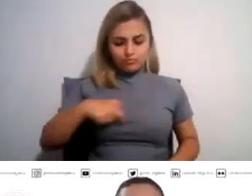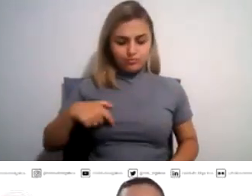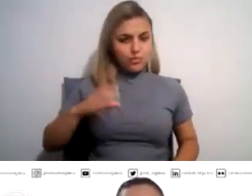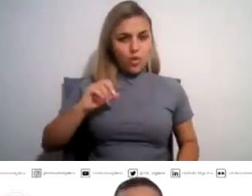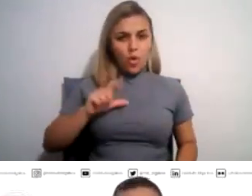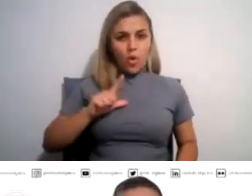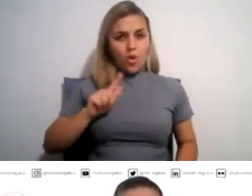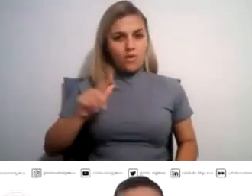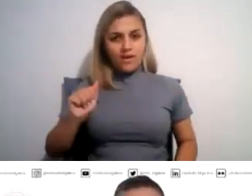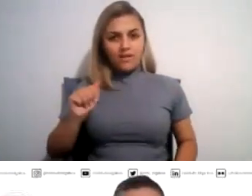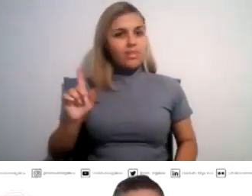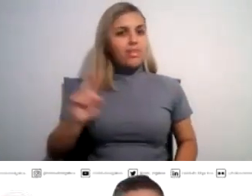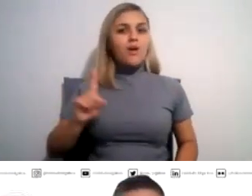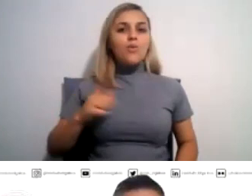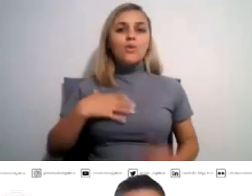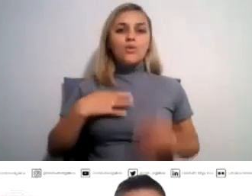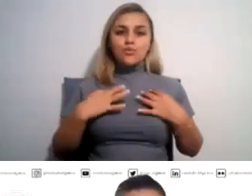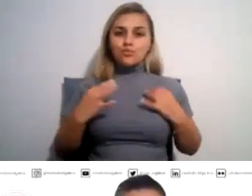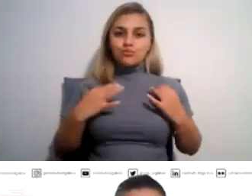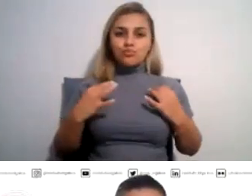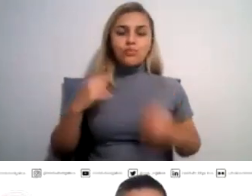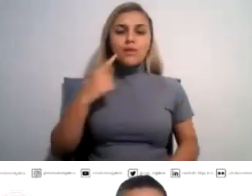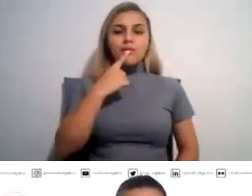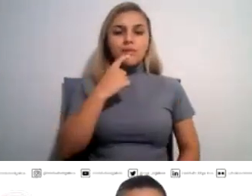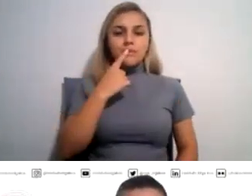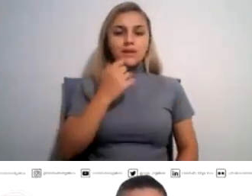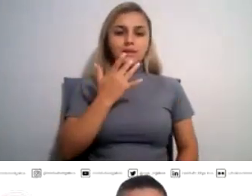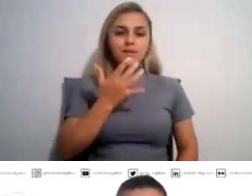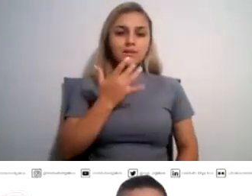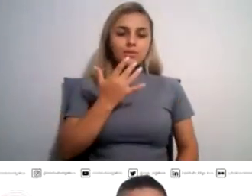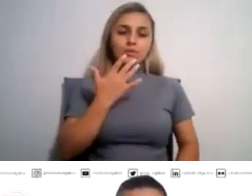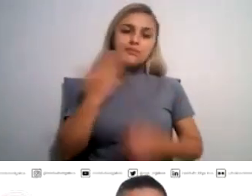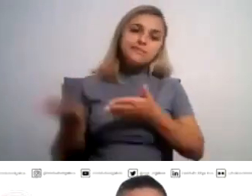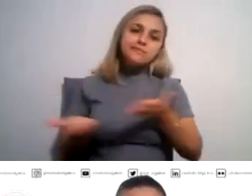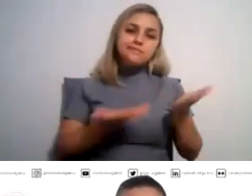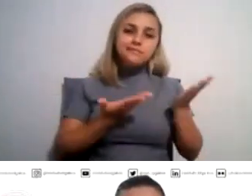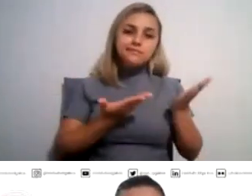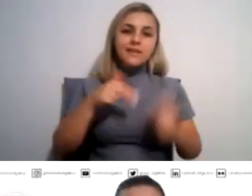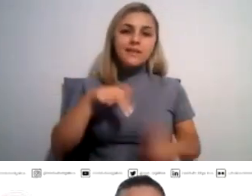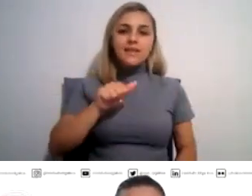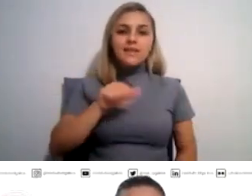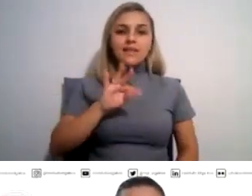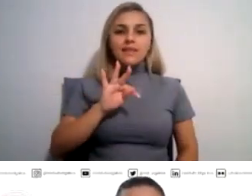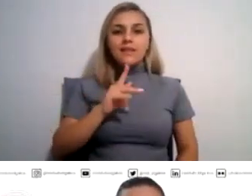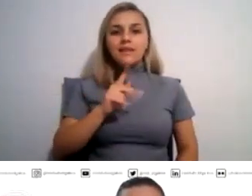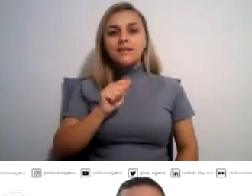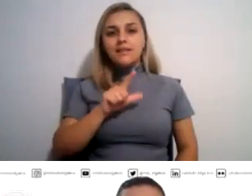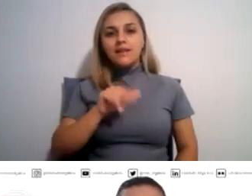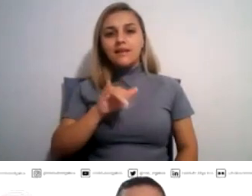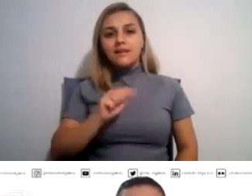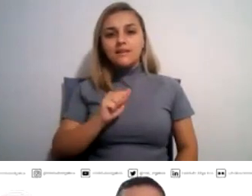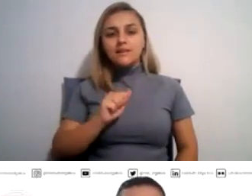Obrigada, Fábio. É só isso. Agora é com você ou com a Natália? Não sei quem vai tomar a palavra agora. Obrigada,